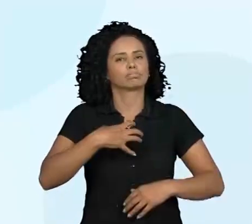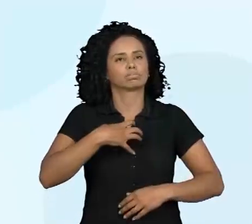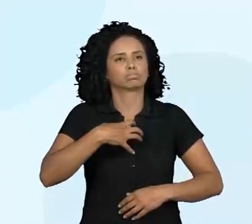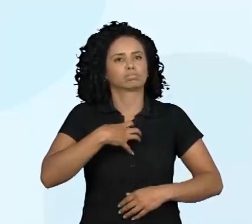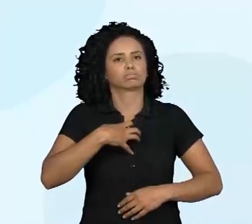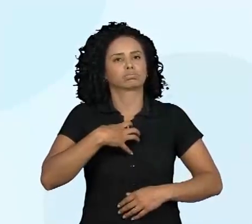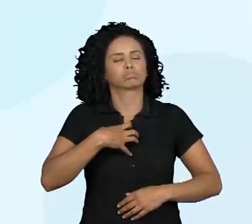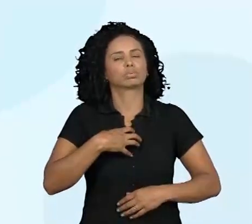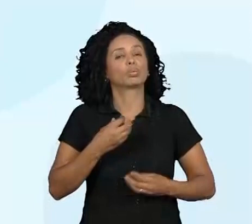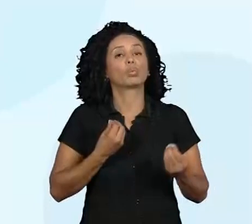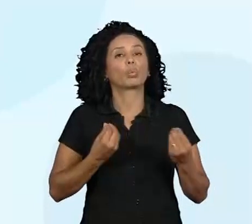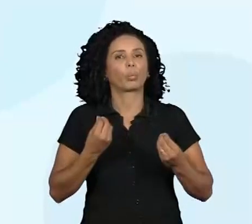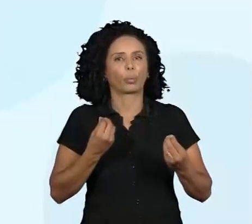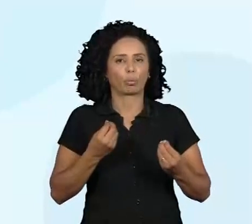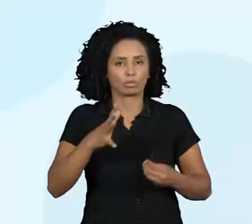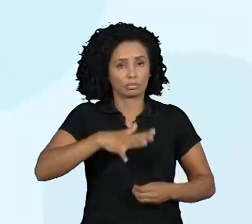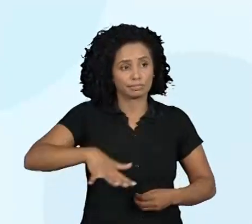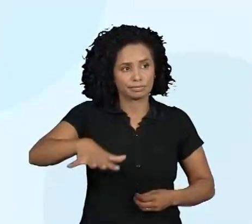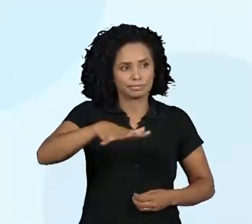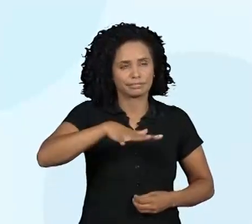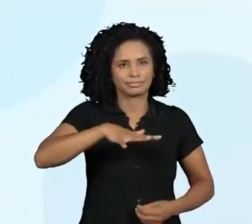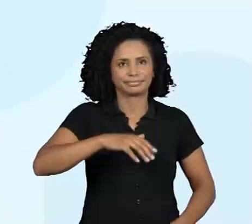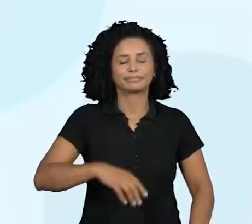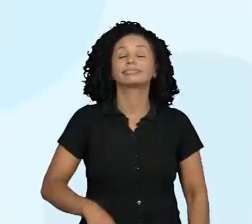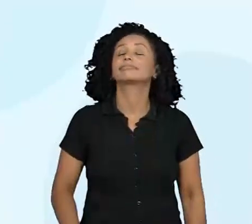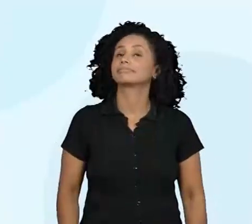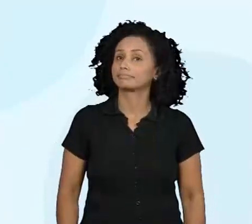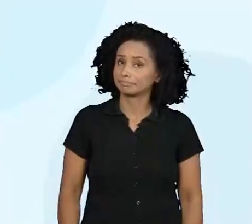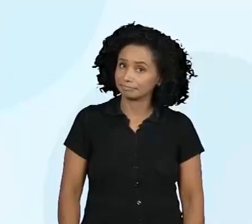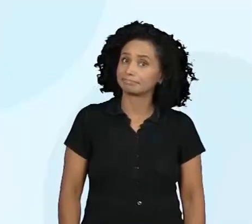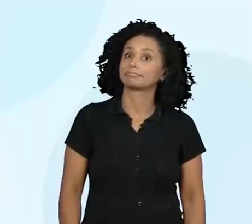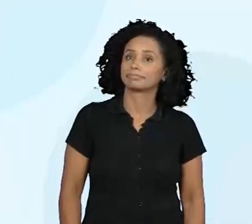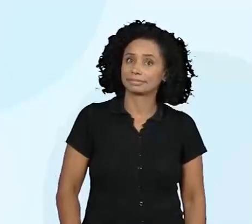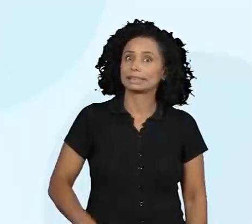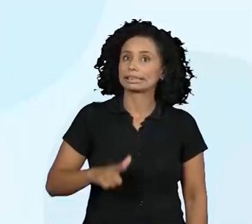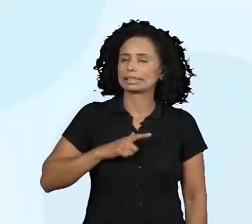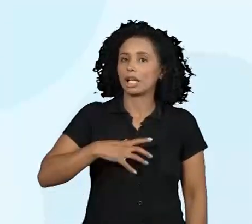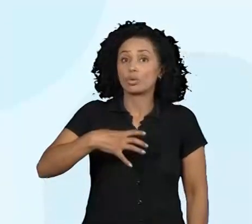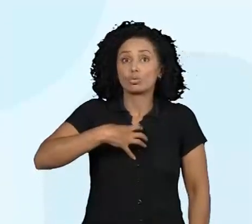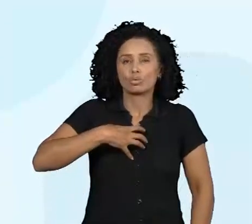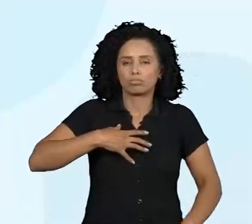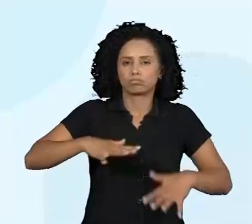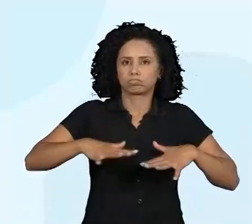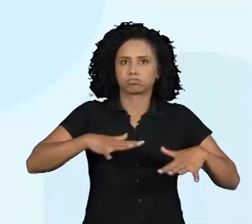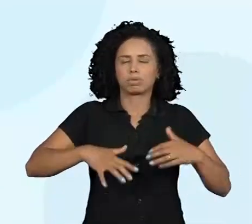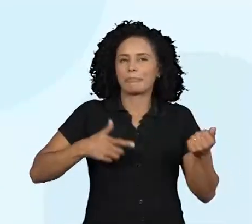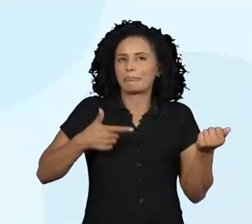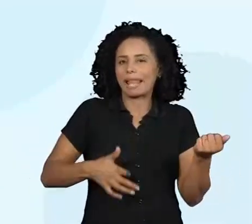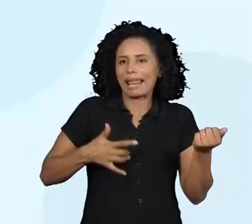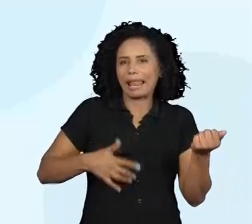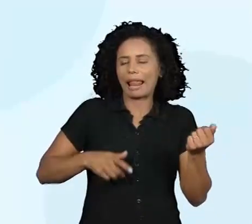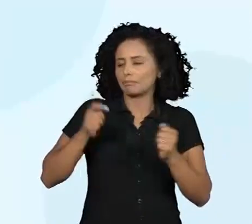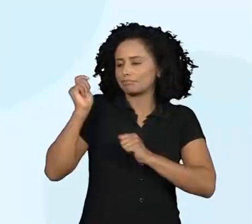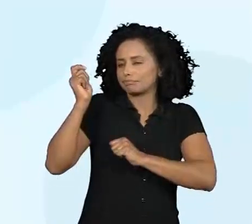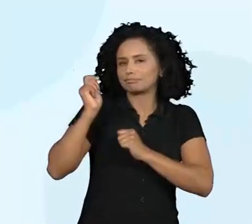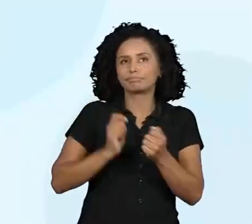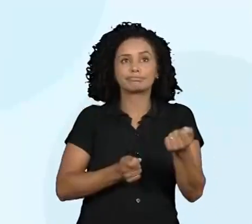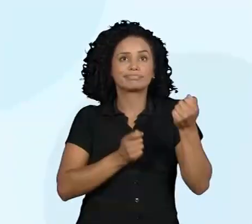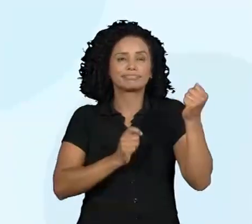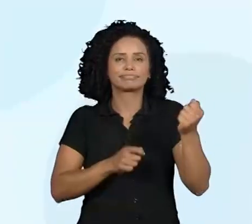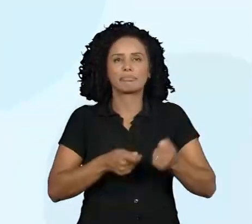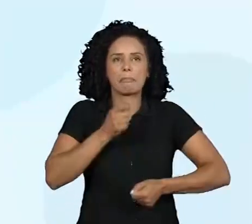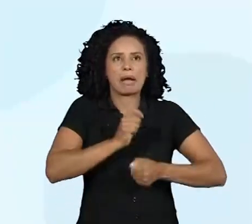há som nesse ambiente, não é? Verdade, o som está embalando essas crianças, elas estão produzindo aí